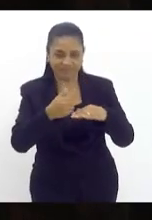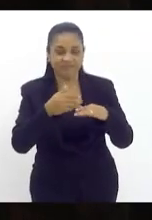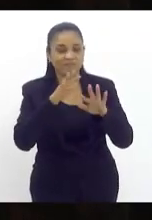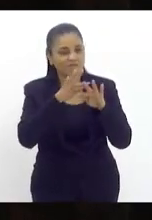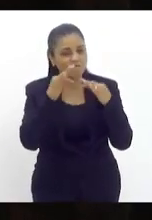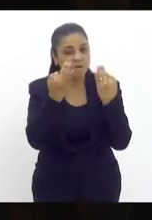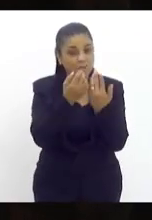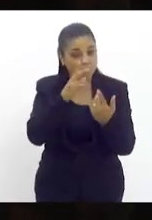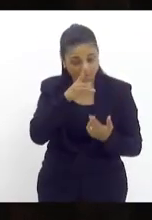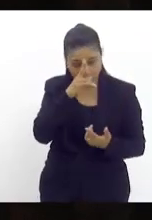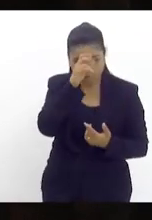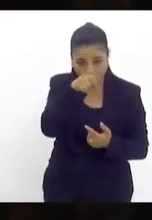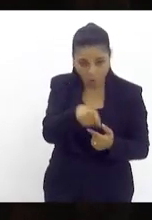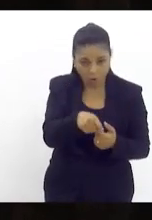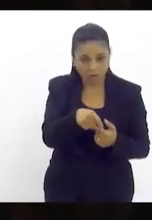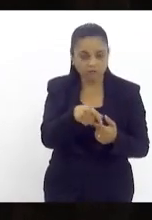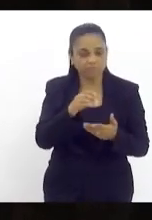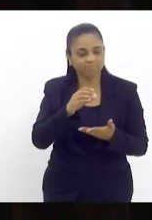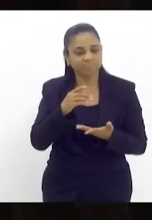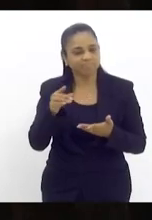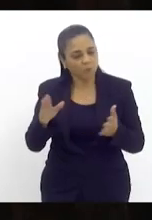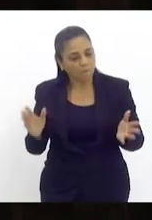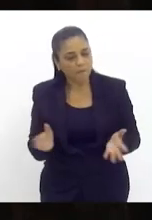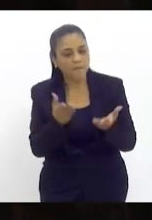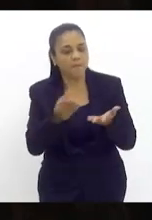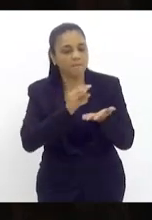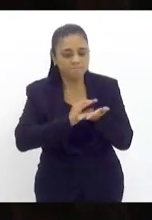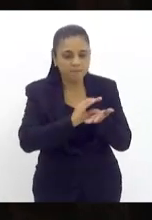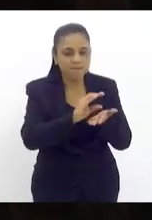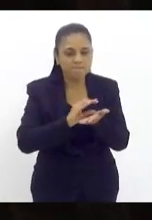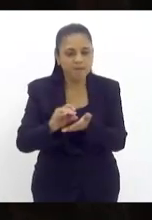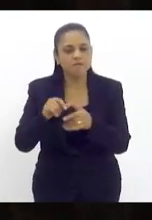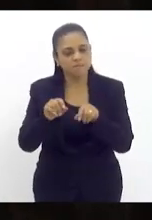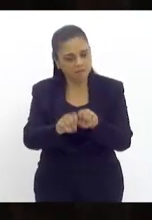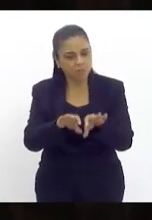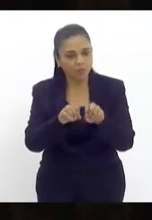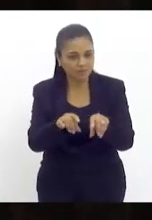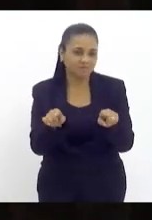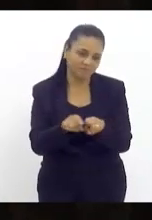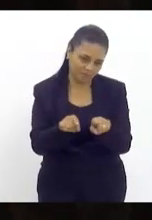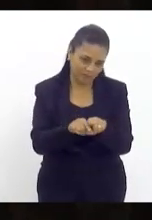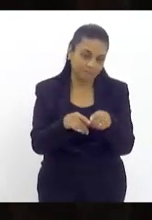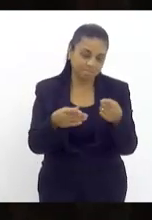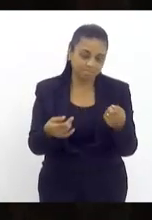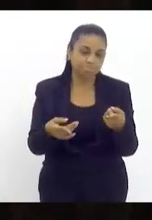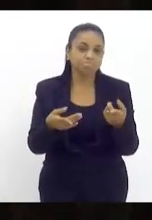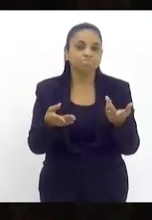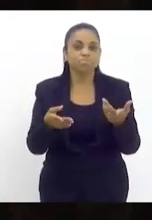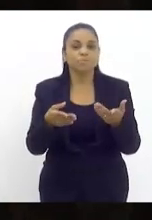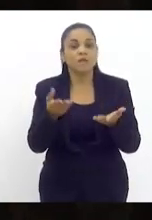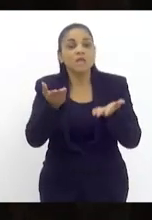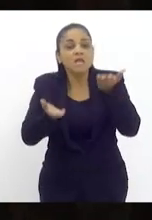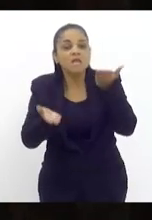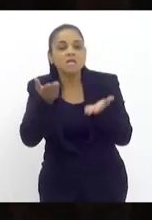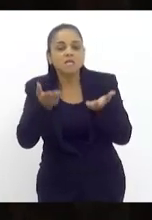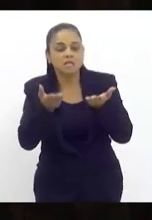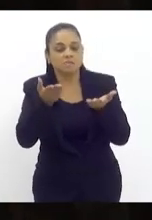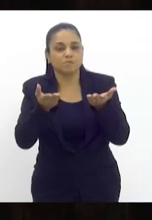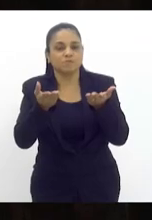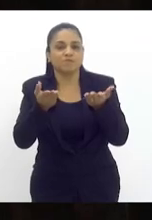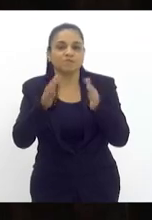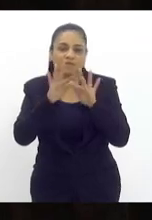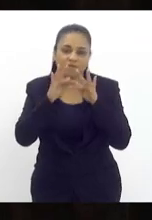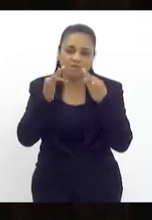Famílias Fortes, com esse investimento também dos pais na educação. A segunda coisa, equilíbrio trabalho-família. Que os